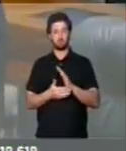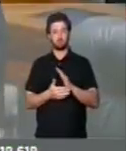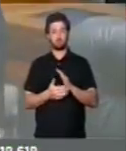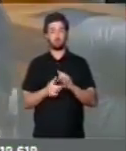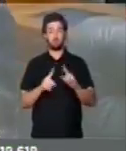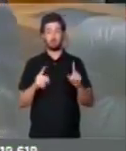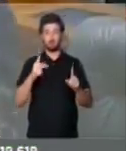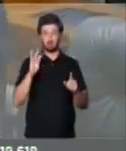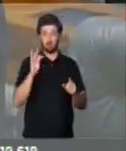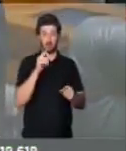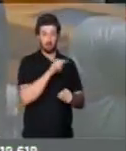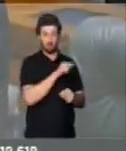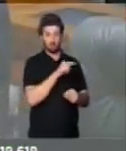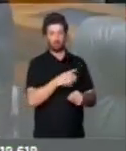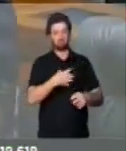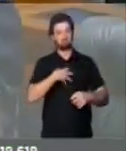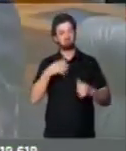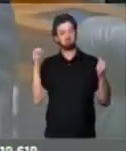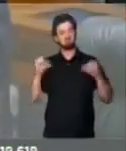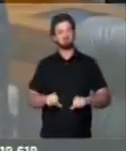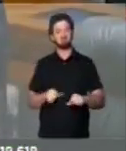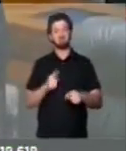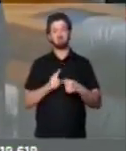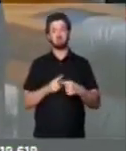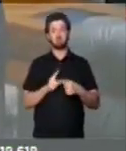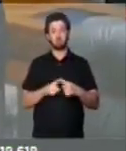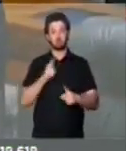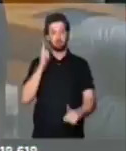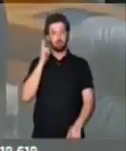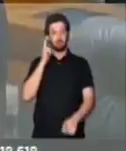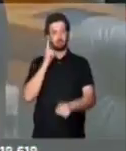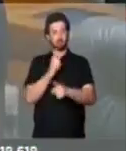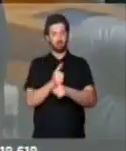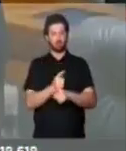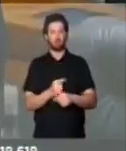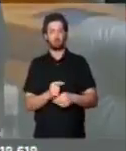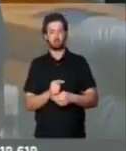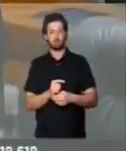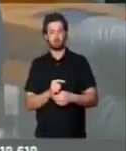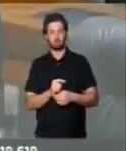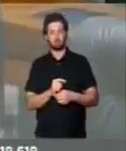os petistas, inconformados, porque foram descobertos com a mão